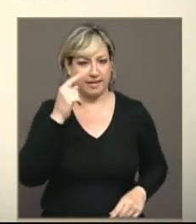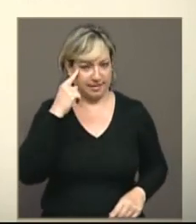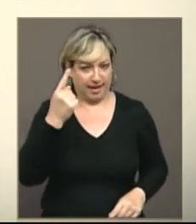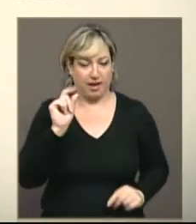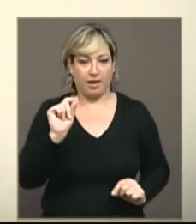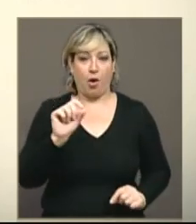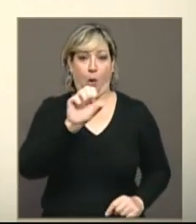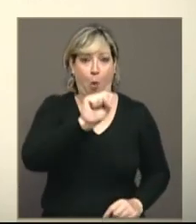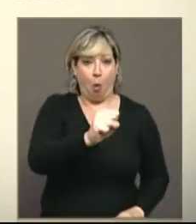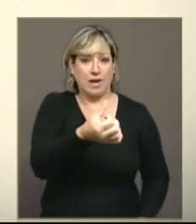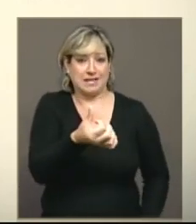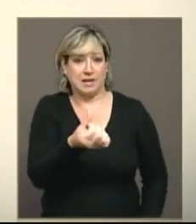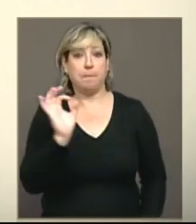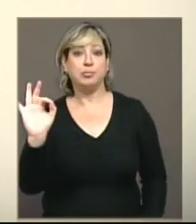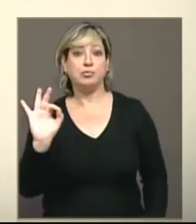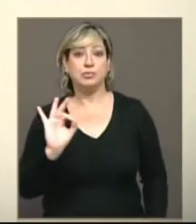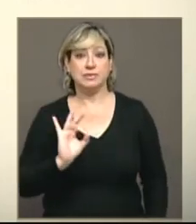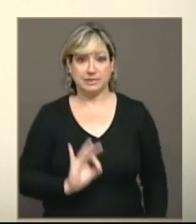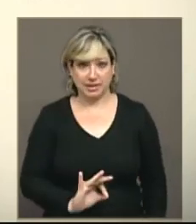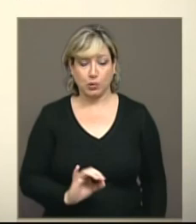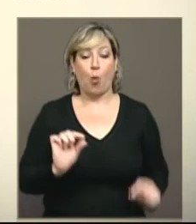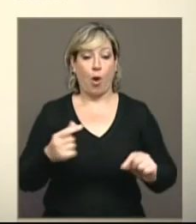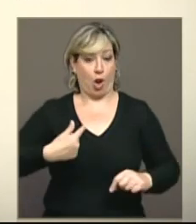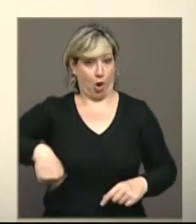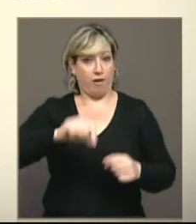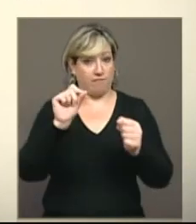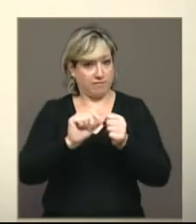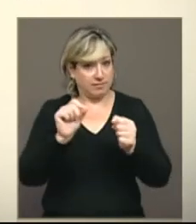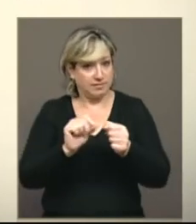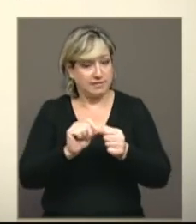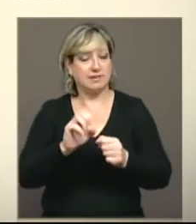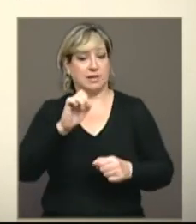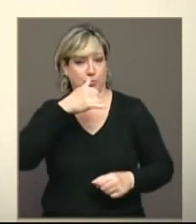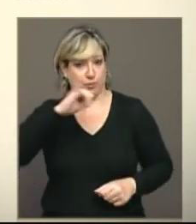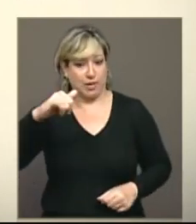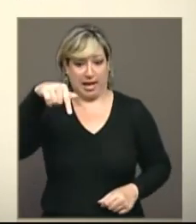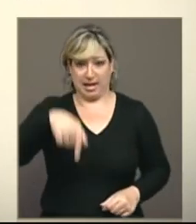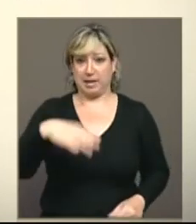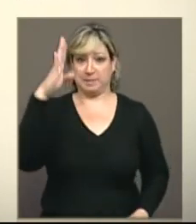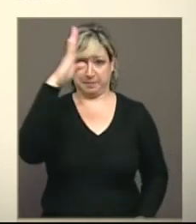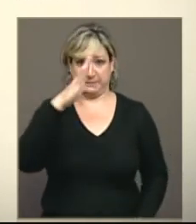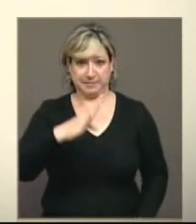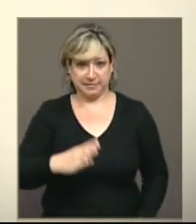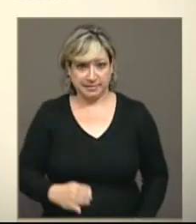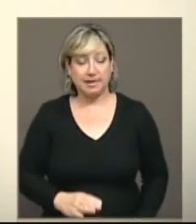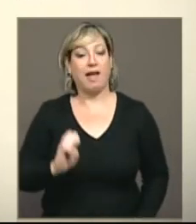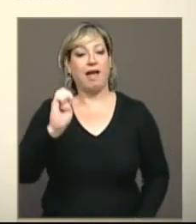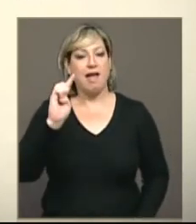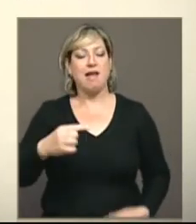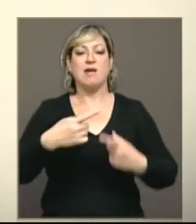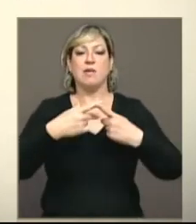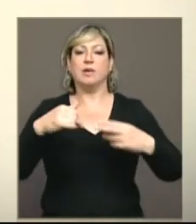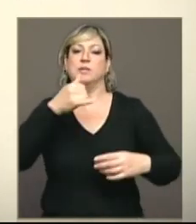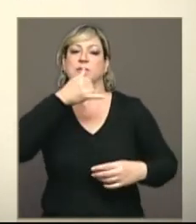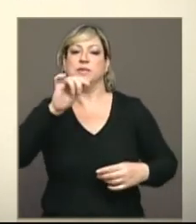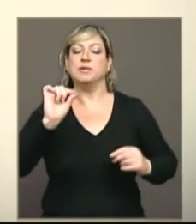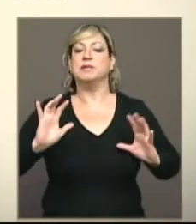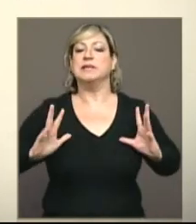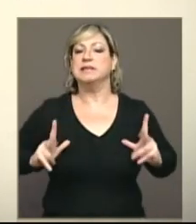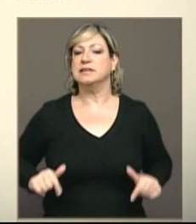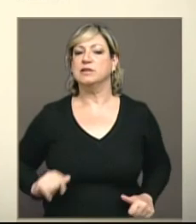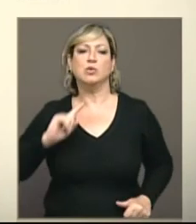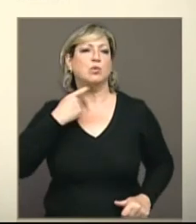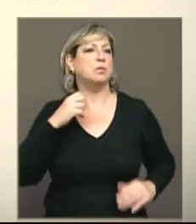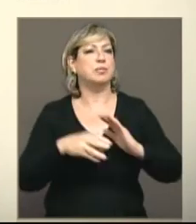Luciano 86% do que produzimos de energia no Brasil vem de fontes não